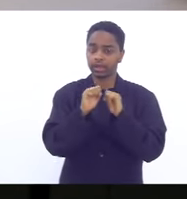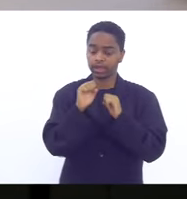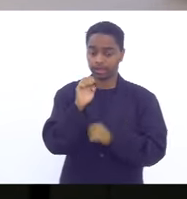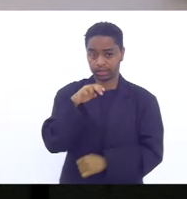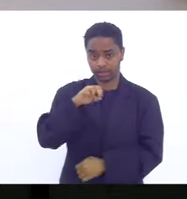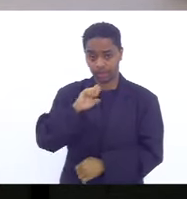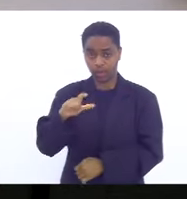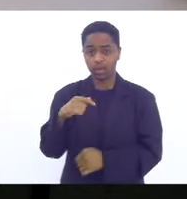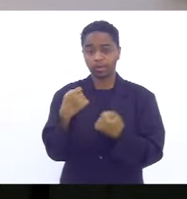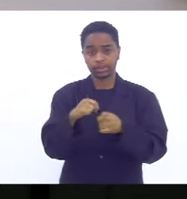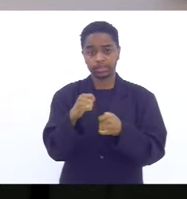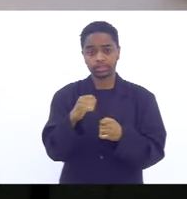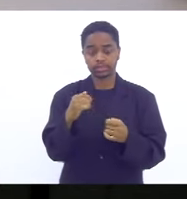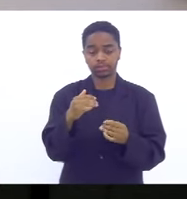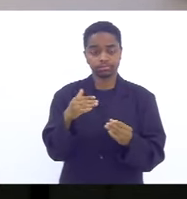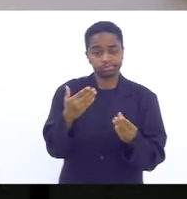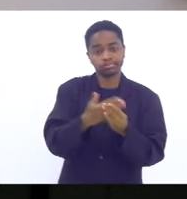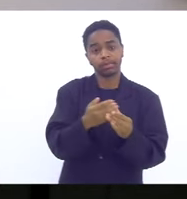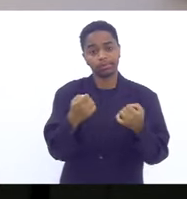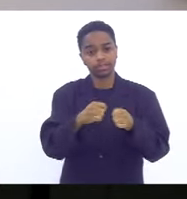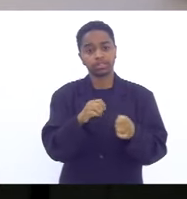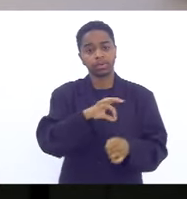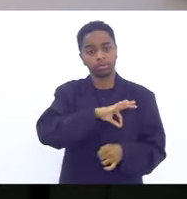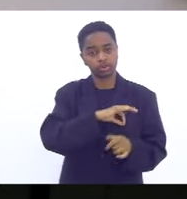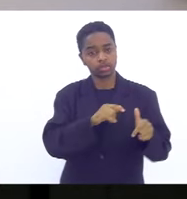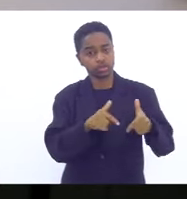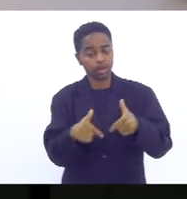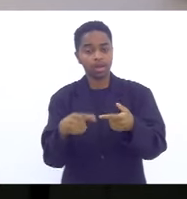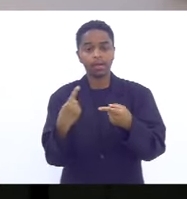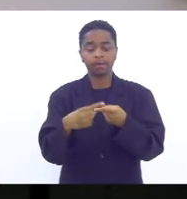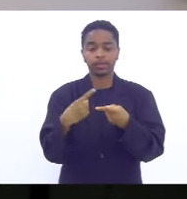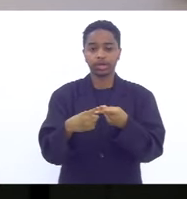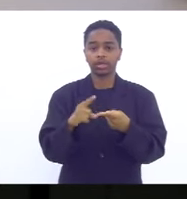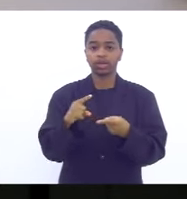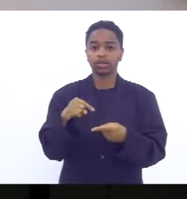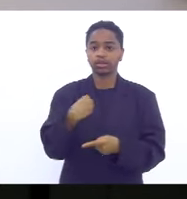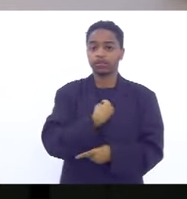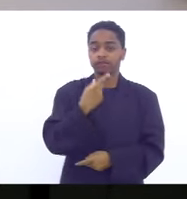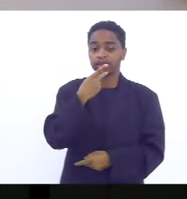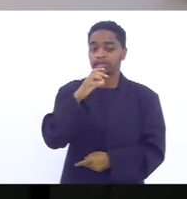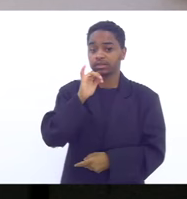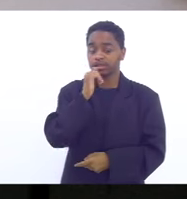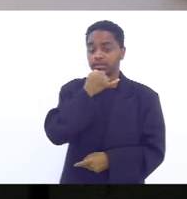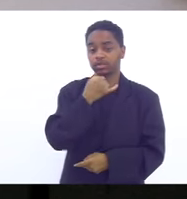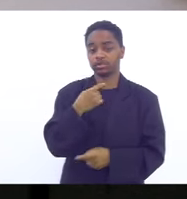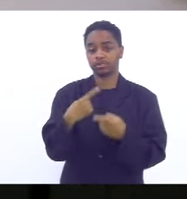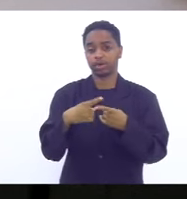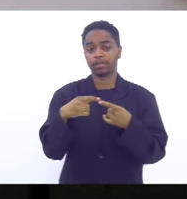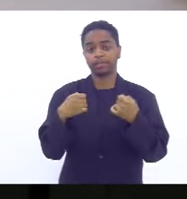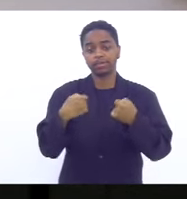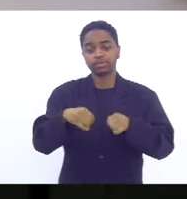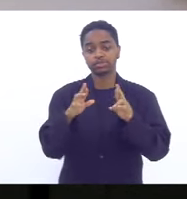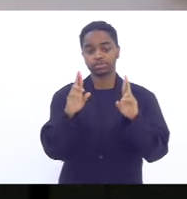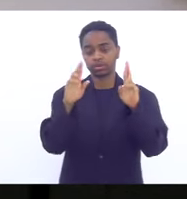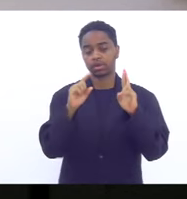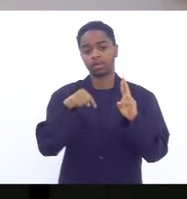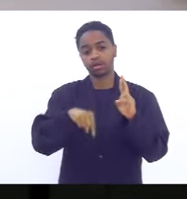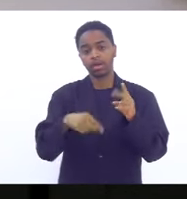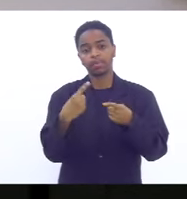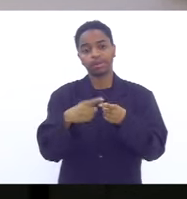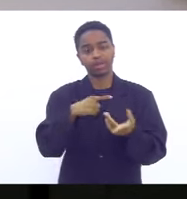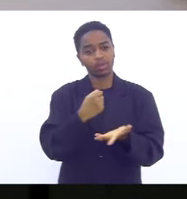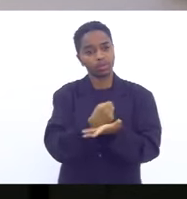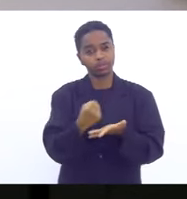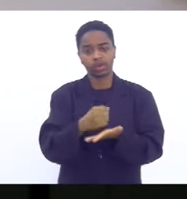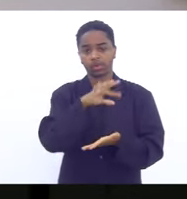mais convencido disso. Falo isso com muita tristeza, com muita decepção, porque o que a gente quer nesse estado é ter esperança. A gente vive concessões muito ruins, a gente